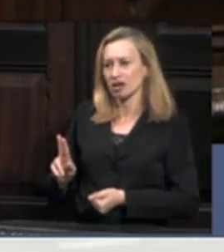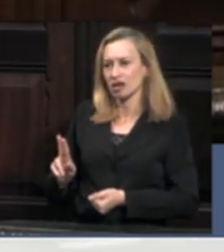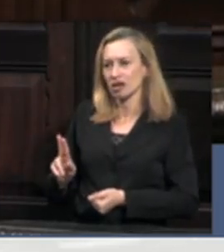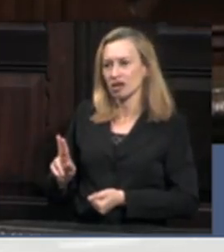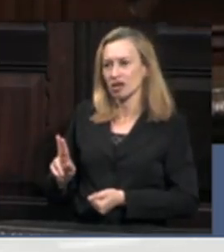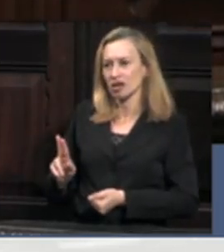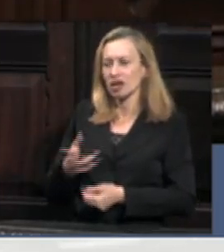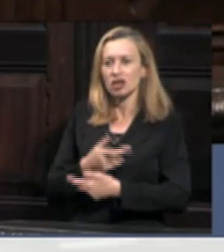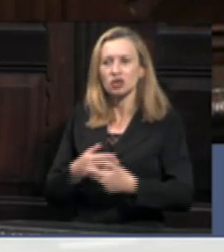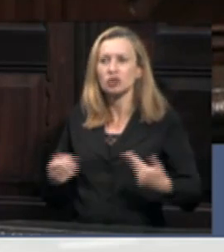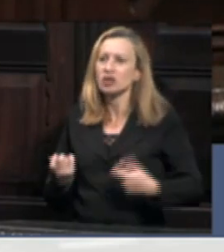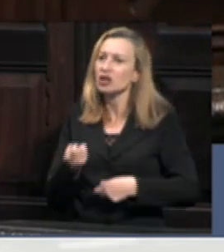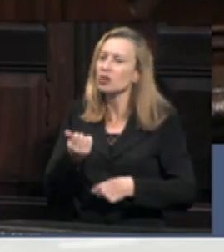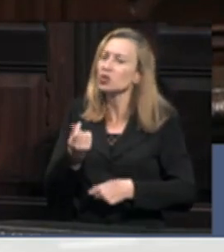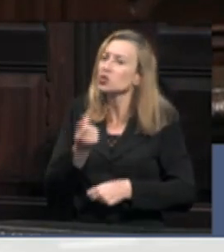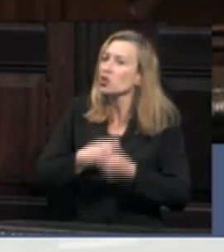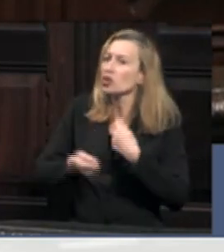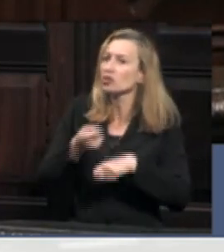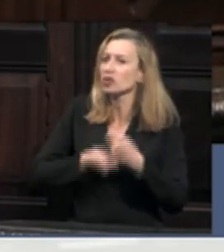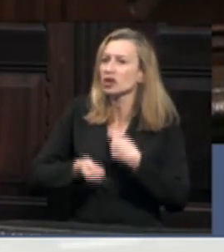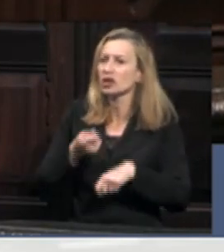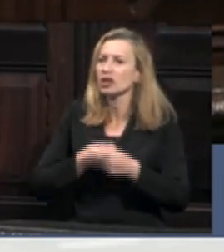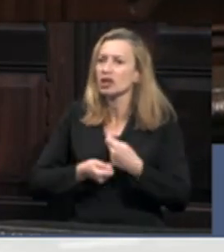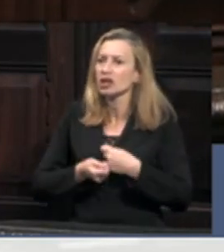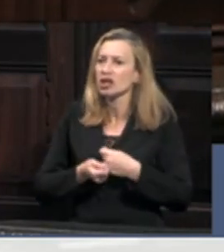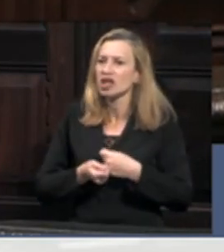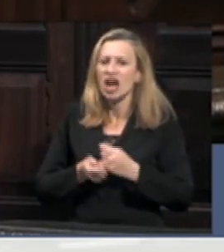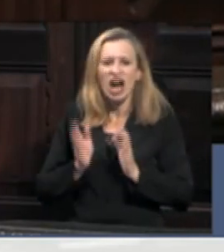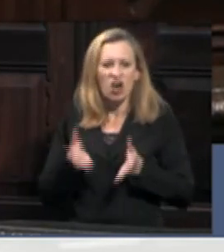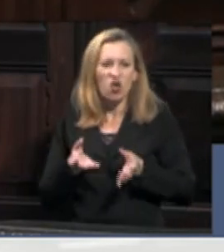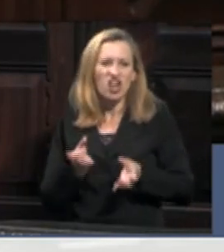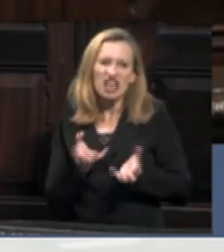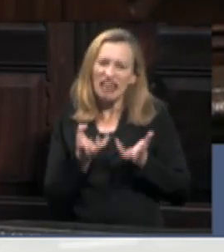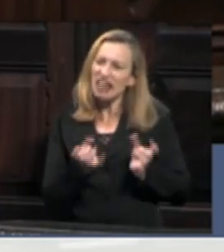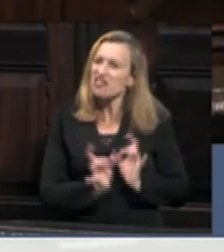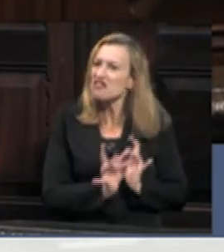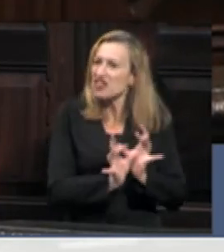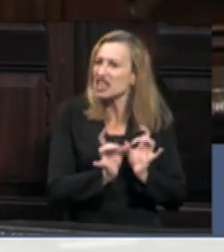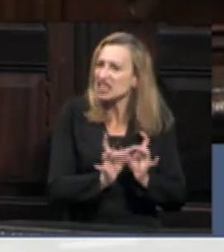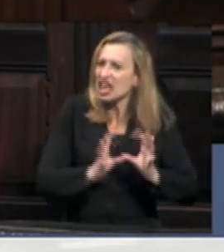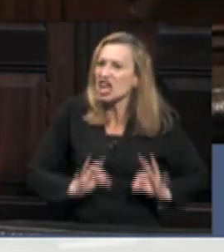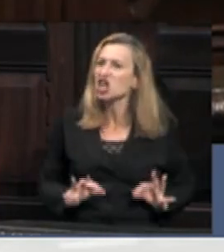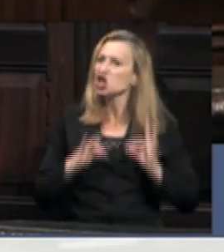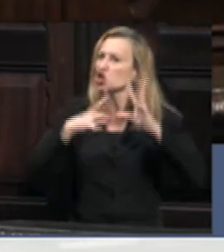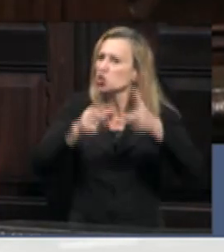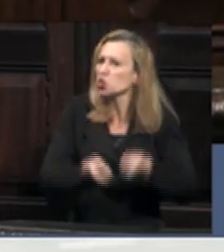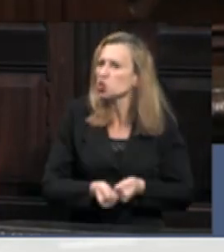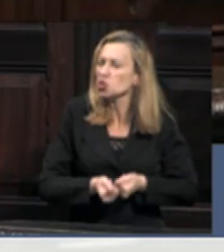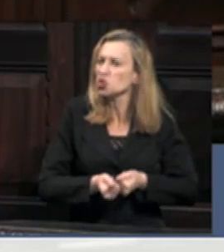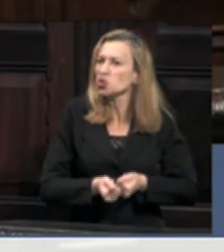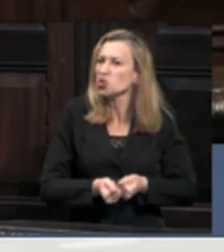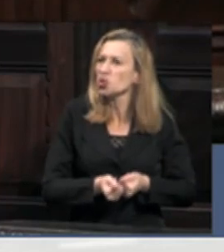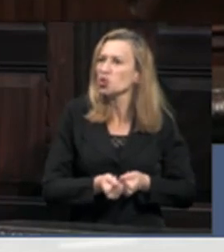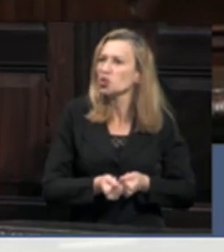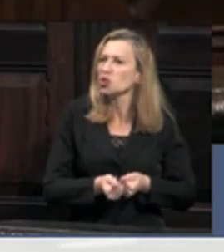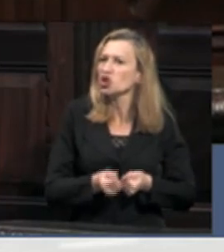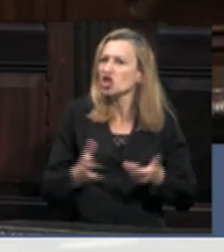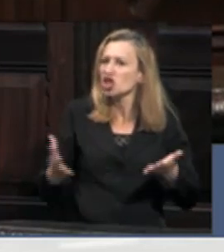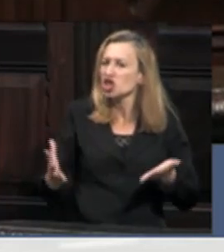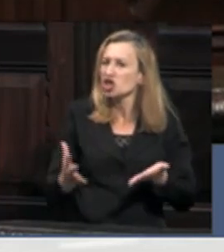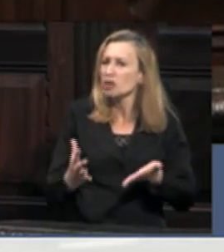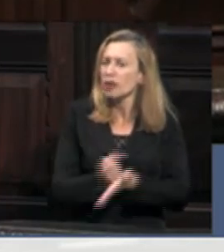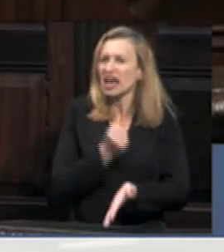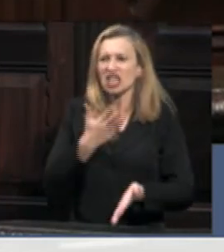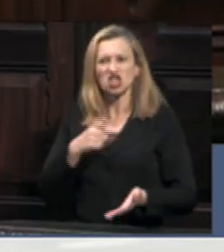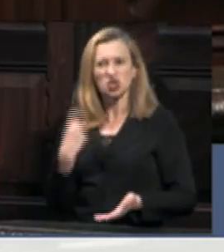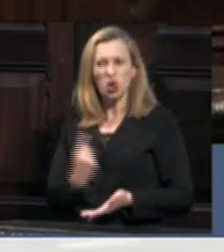tudo, arrisca a entregar todo o patrimônio e não nos tirar do buraco.